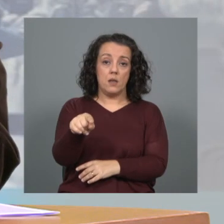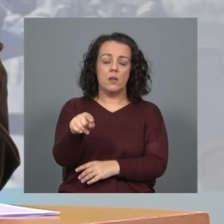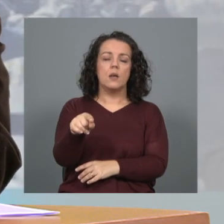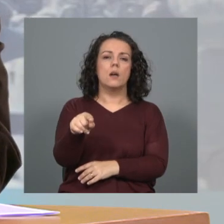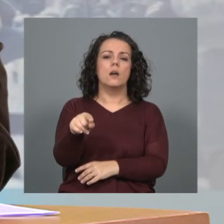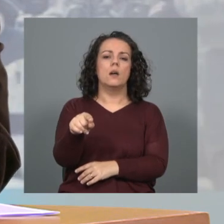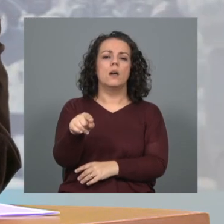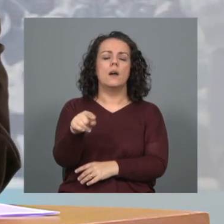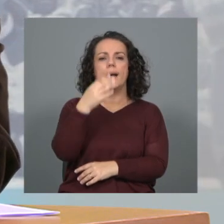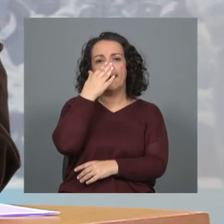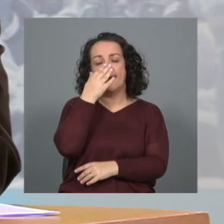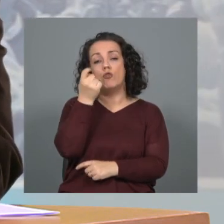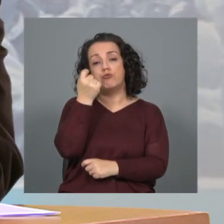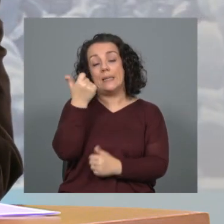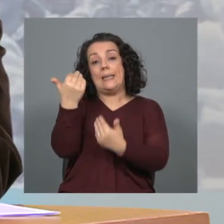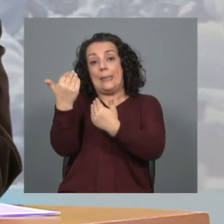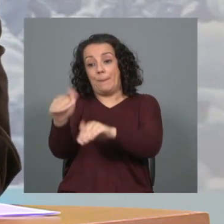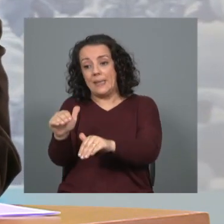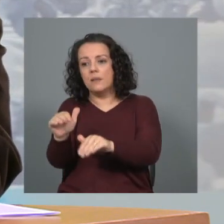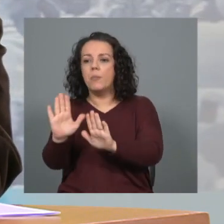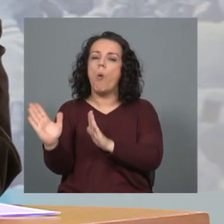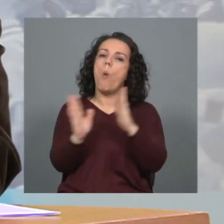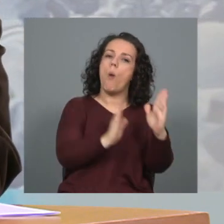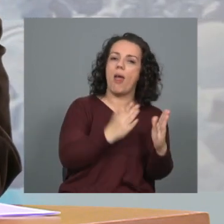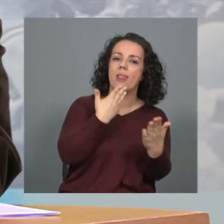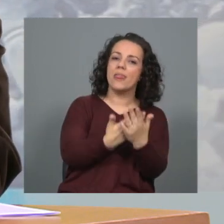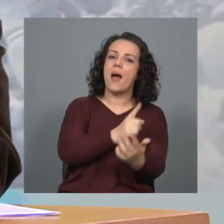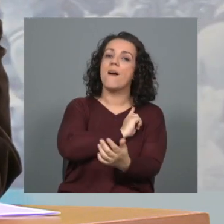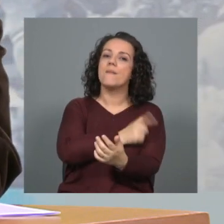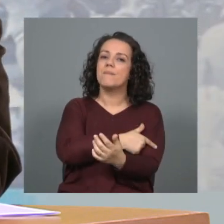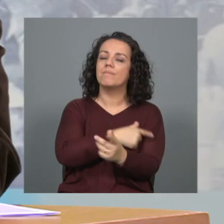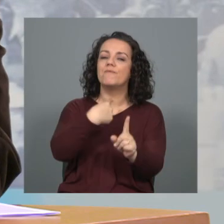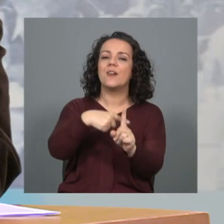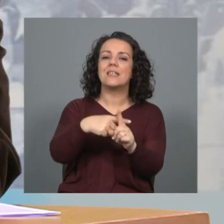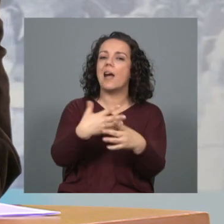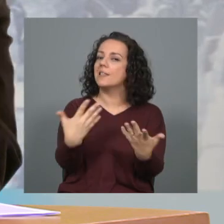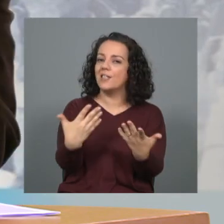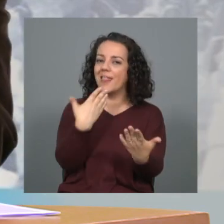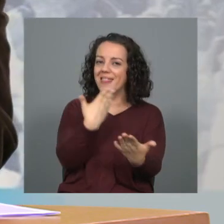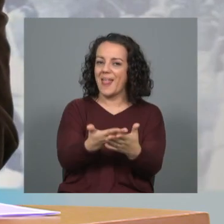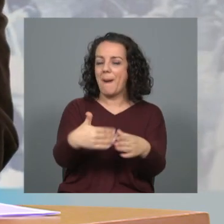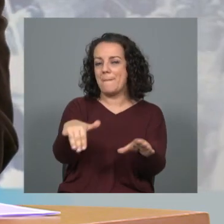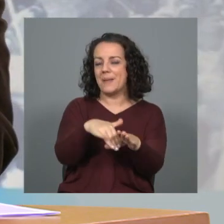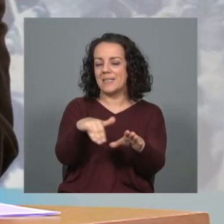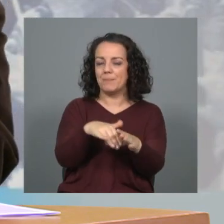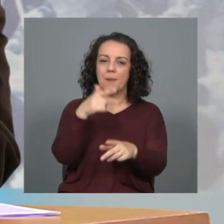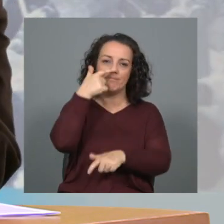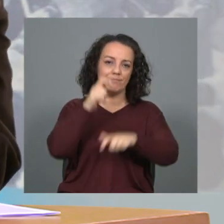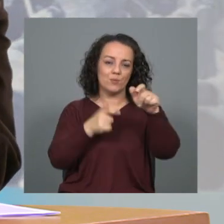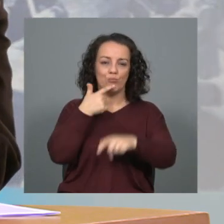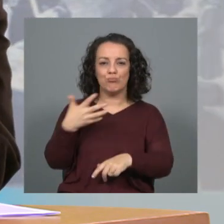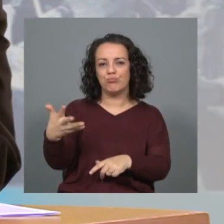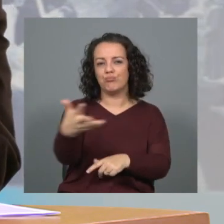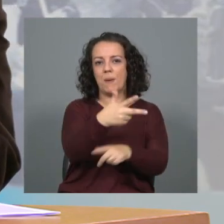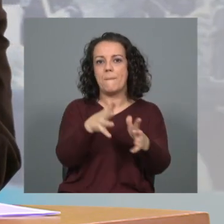certo registro uma limitação, também tem um potencial, que é permitir uma participação mais numerosa, digamos,